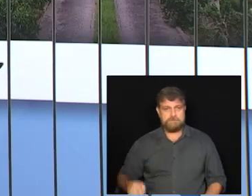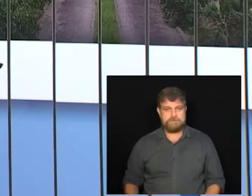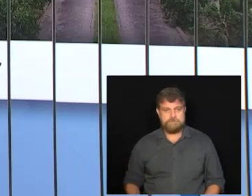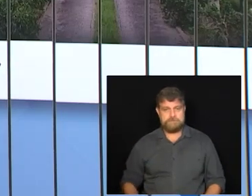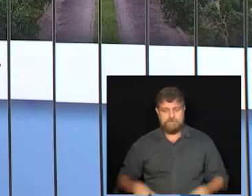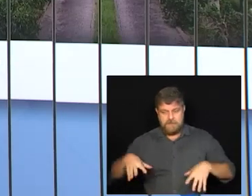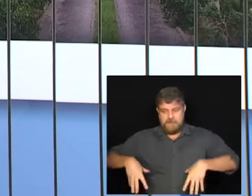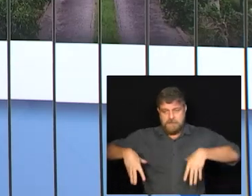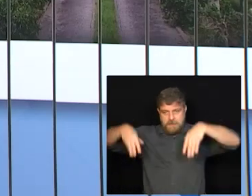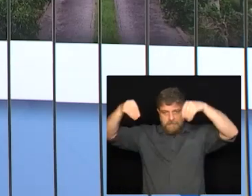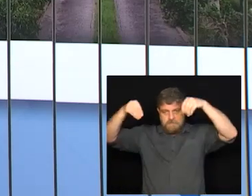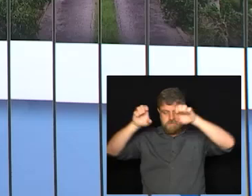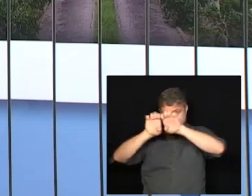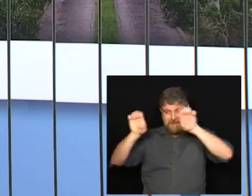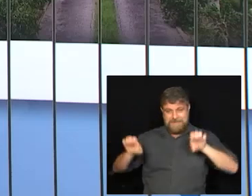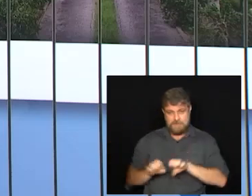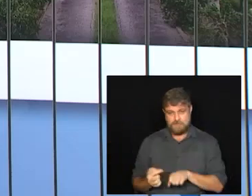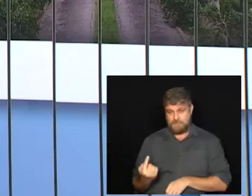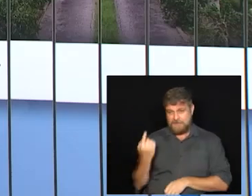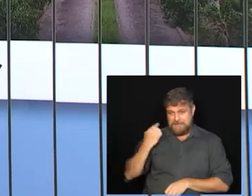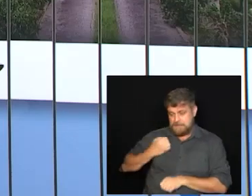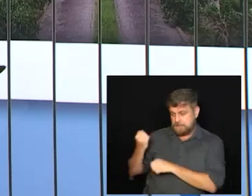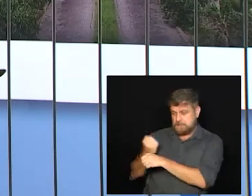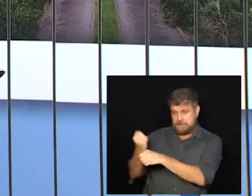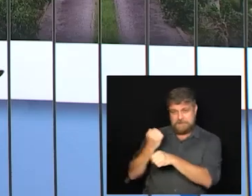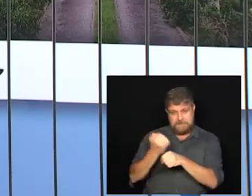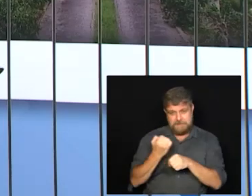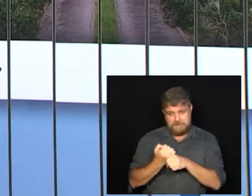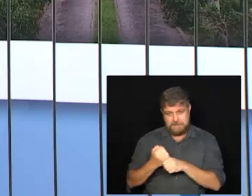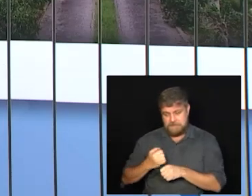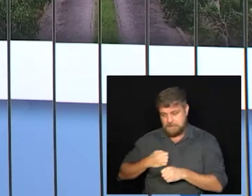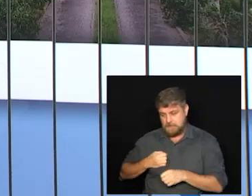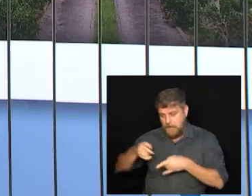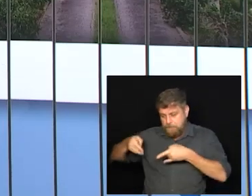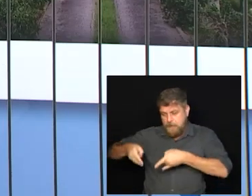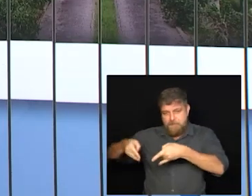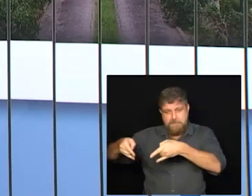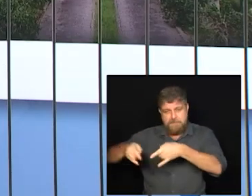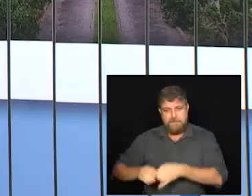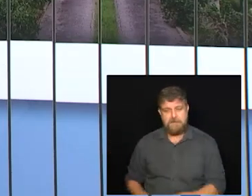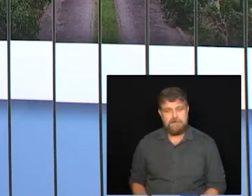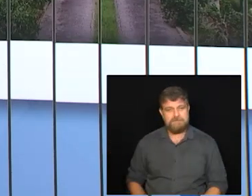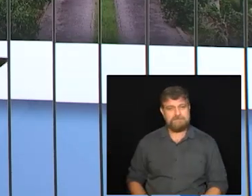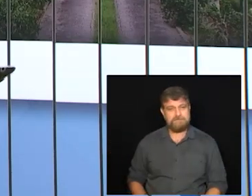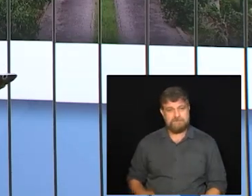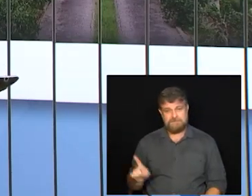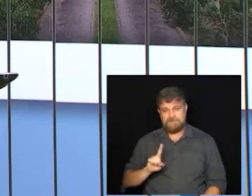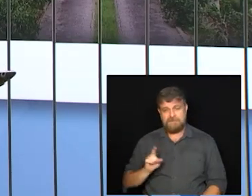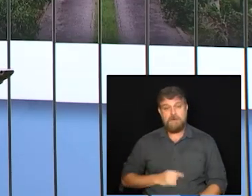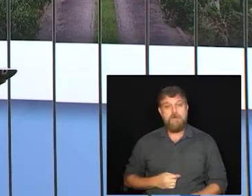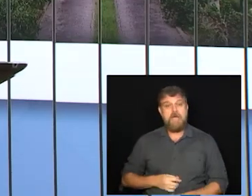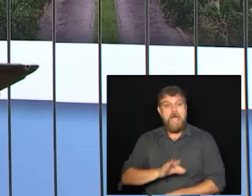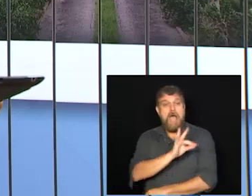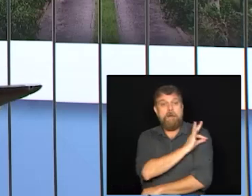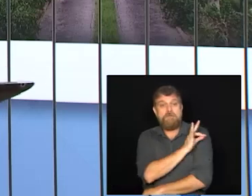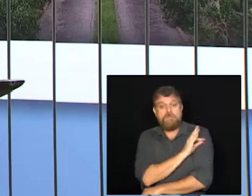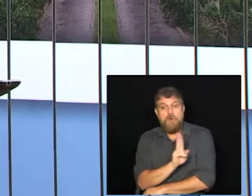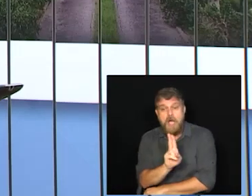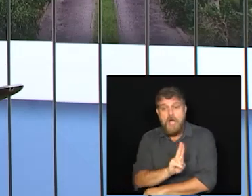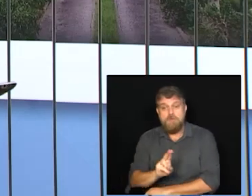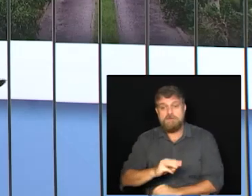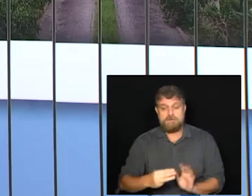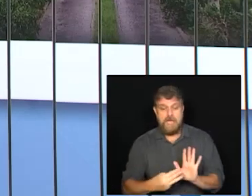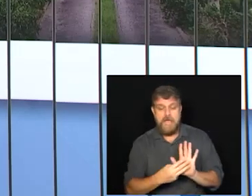de campanha que está montado ali na área dos patrulheiros. A prefeitura vai usar agora um outro